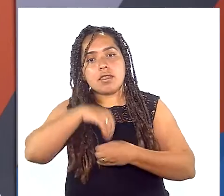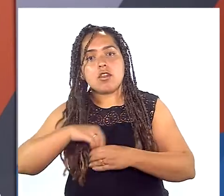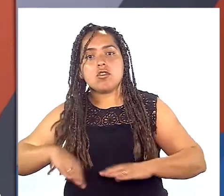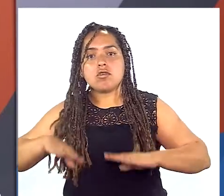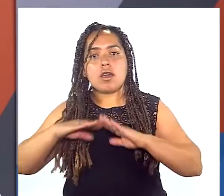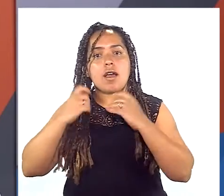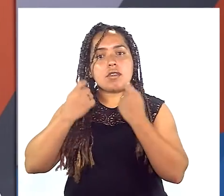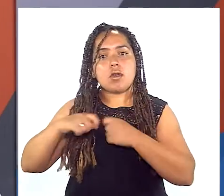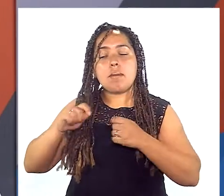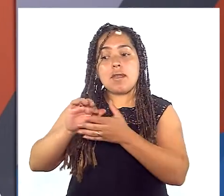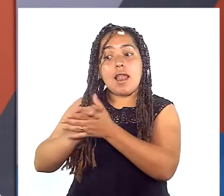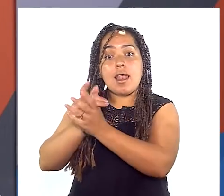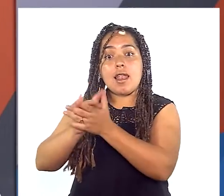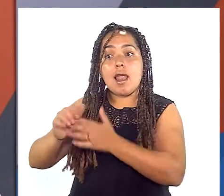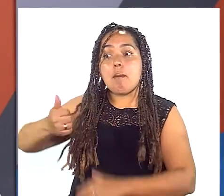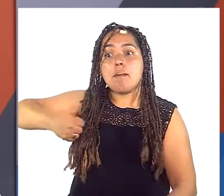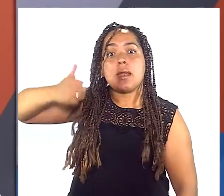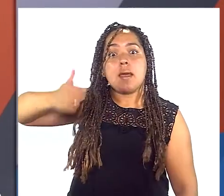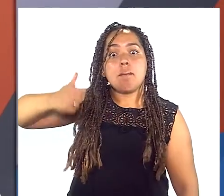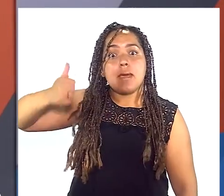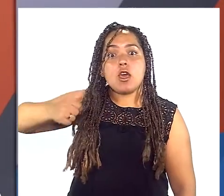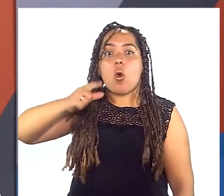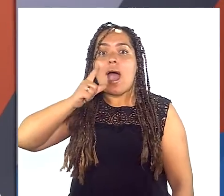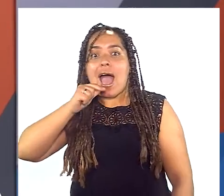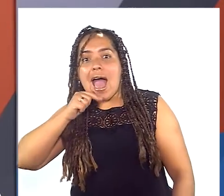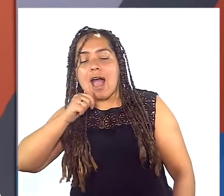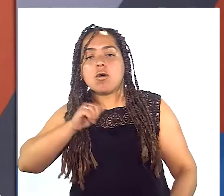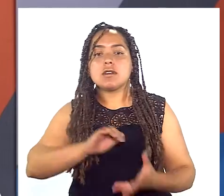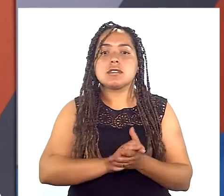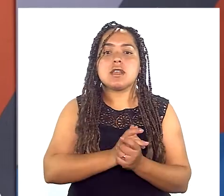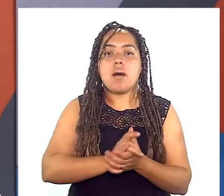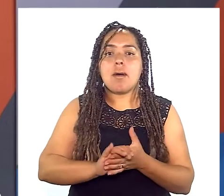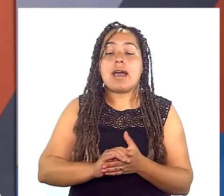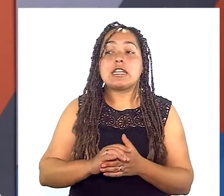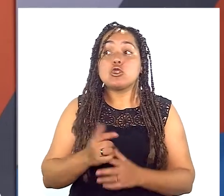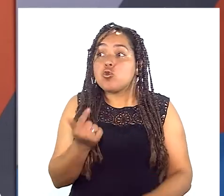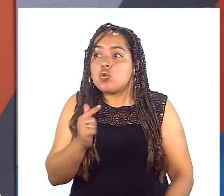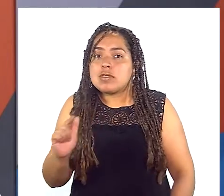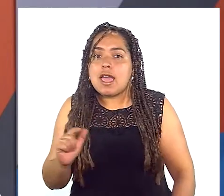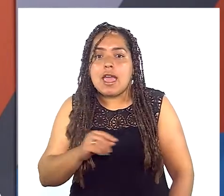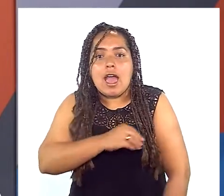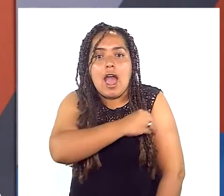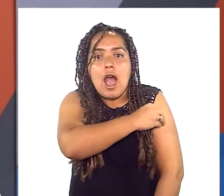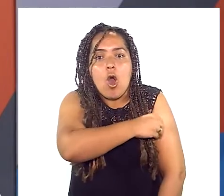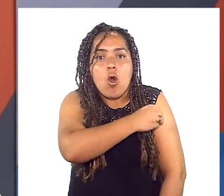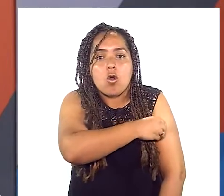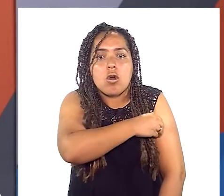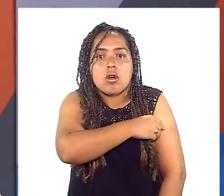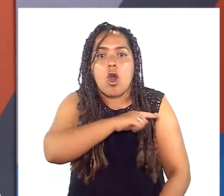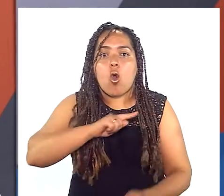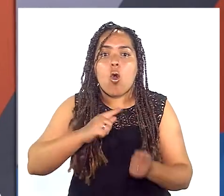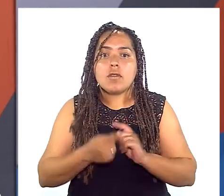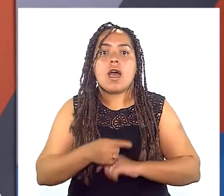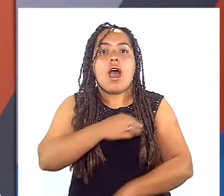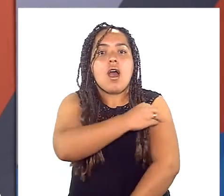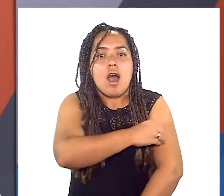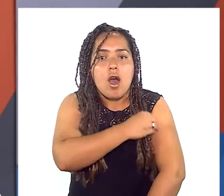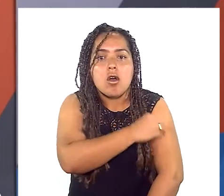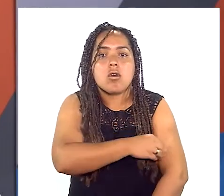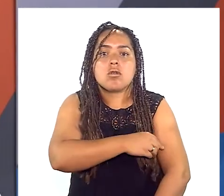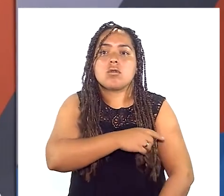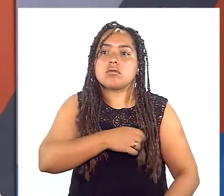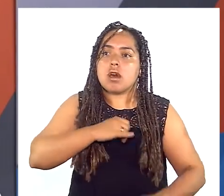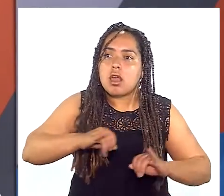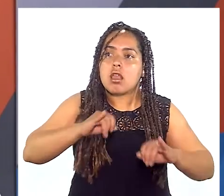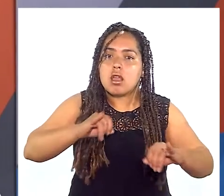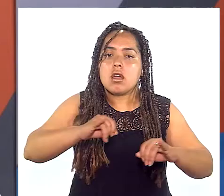disse ainda, né, que eu tenho ouvido dizer, olha, dê prioridade justamente à água e sabão, caso não tenha, use o álcool gel. O que eu